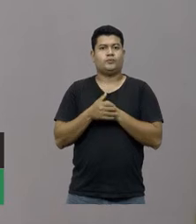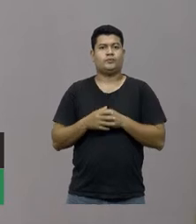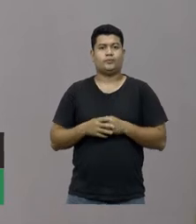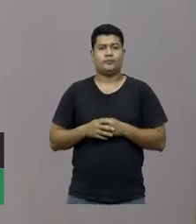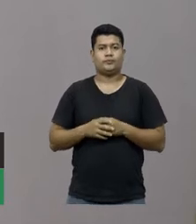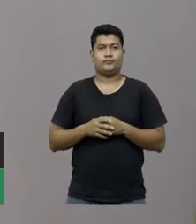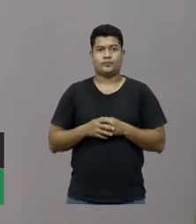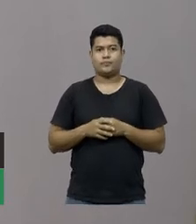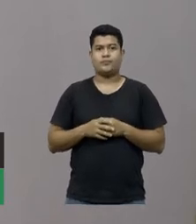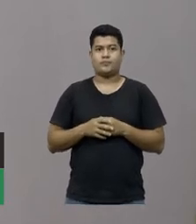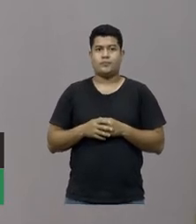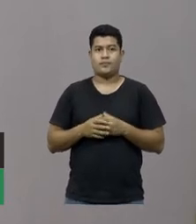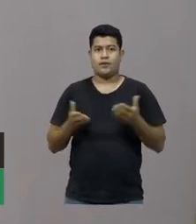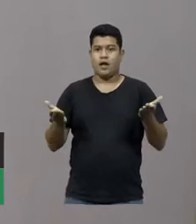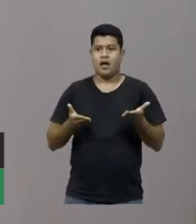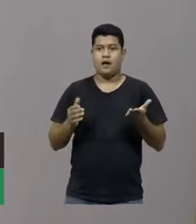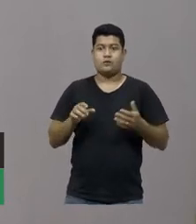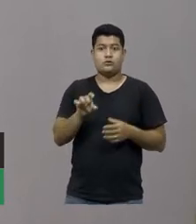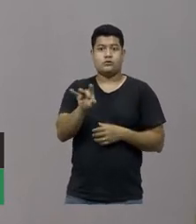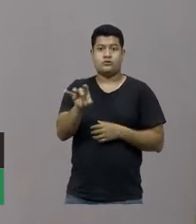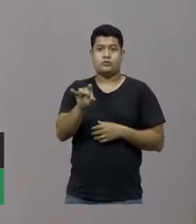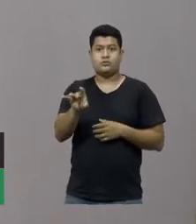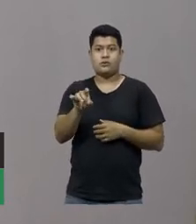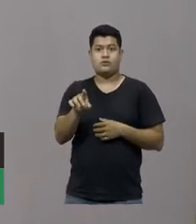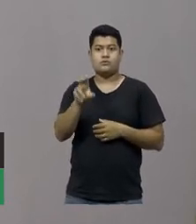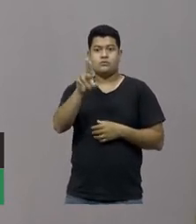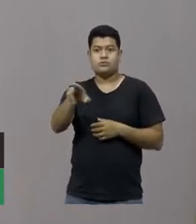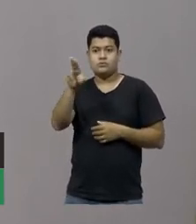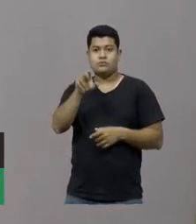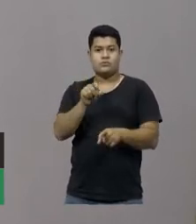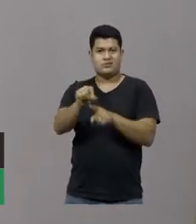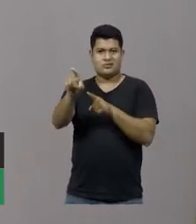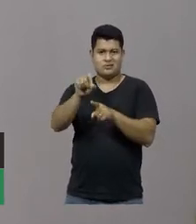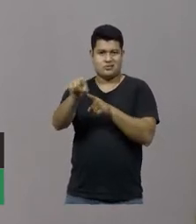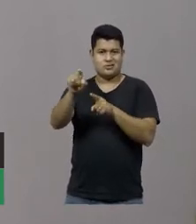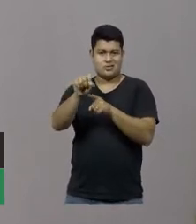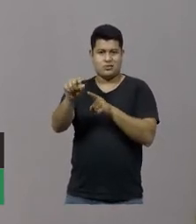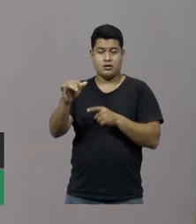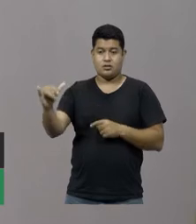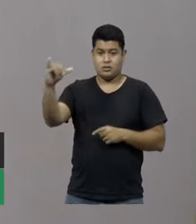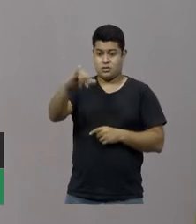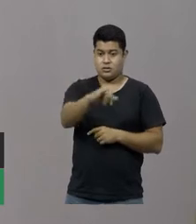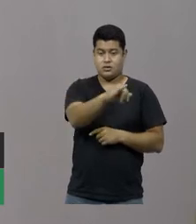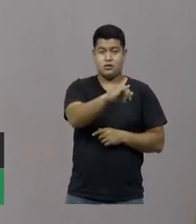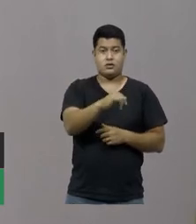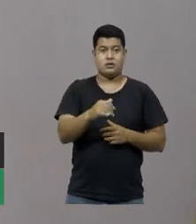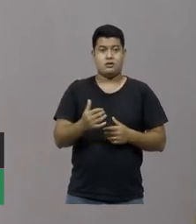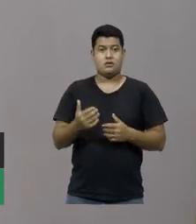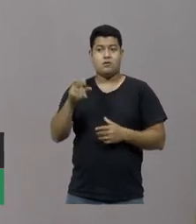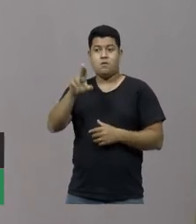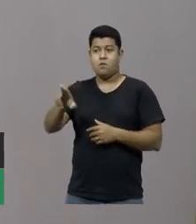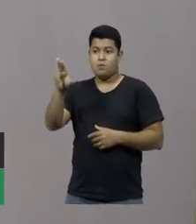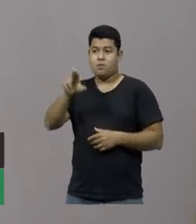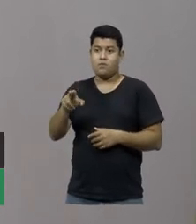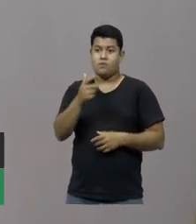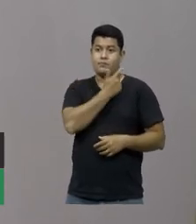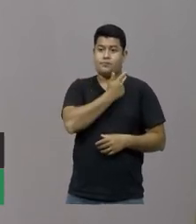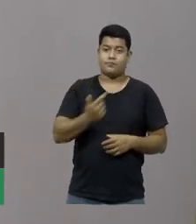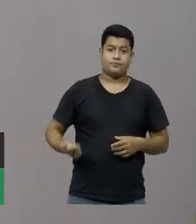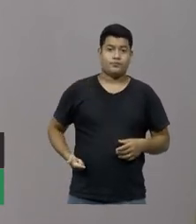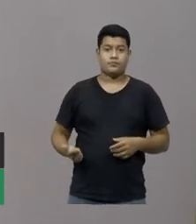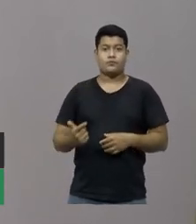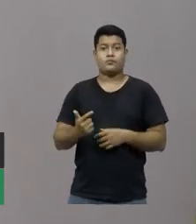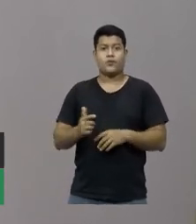E não é só agora a contratação de aviões para uso, deputado Zuc, do governador, mas é